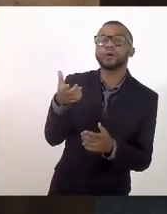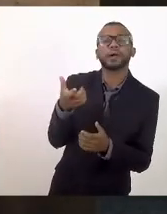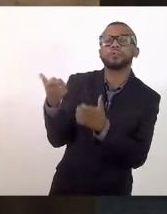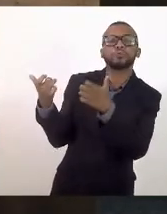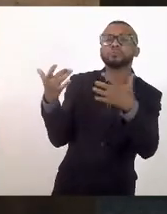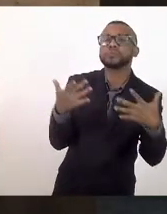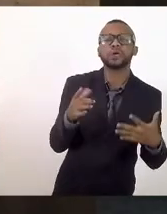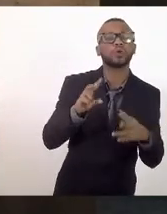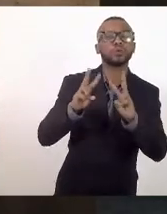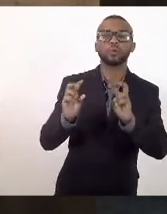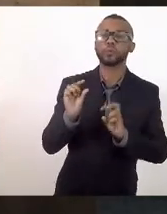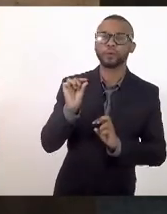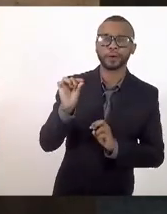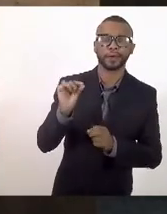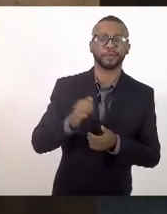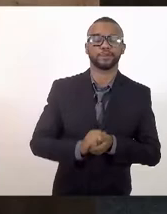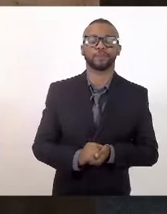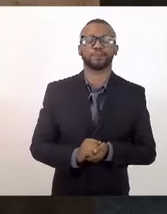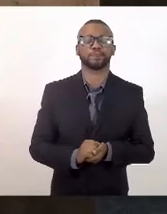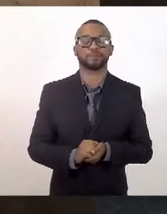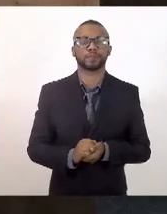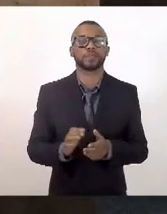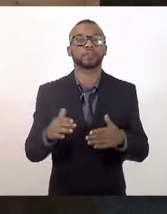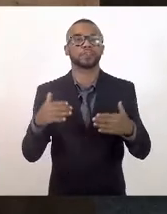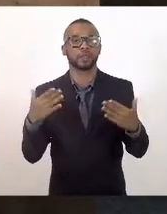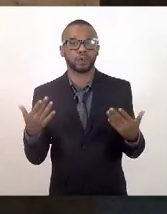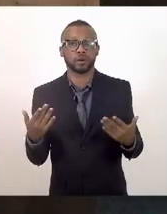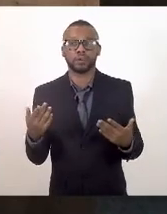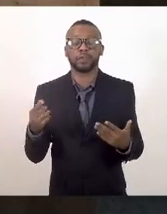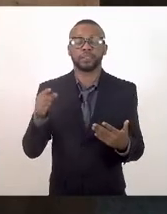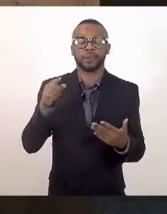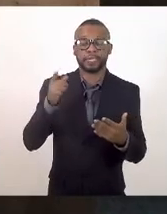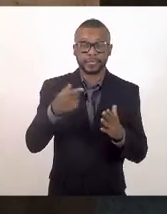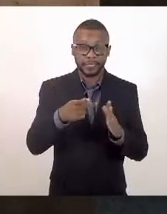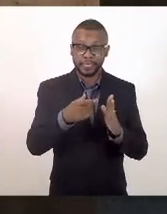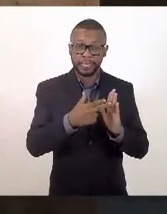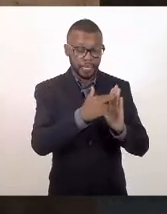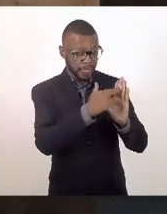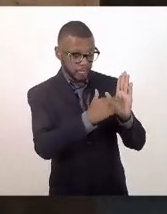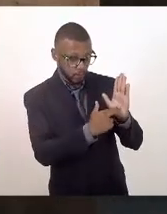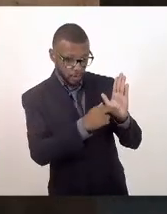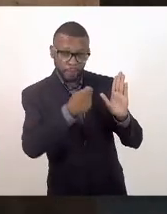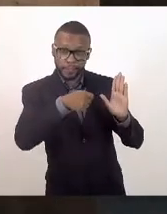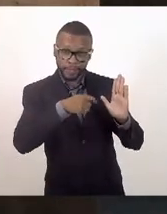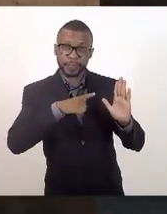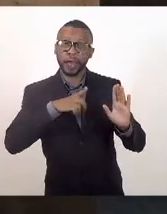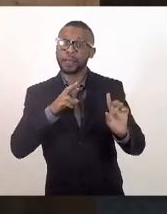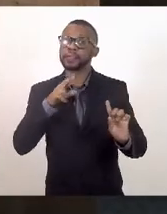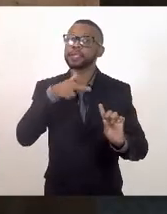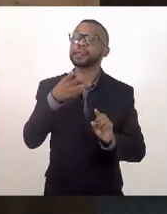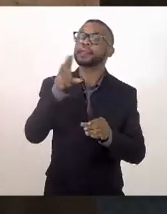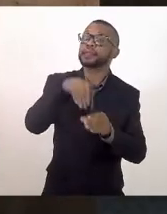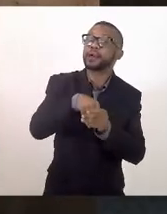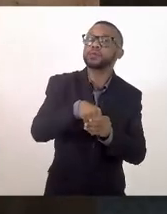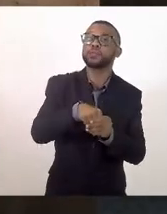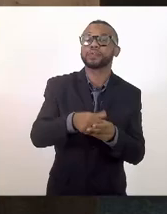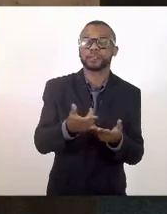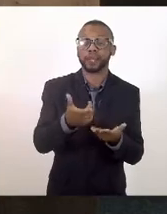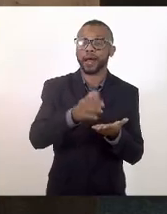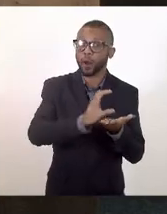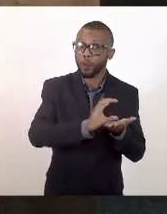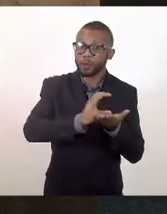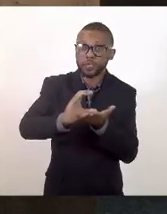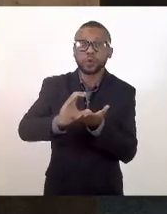ponto? Ele precisa ter um relator designado na CCJ, porque ele já veio à pauta, ele